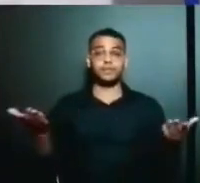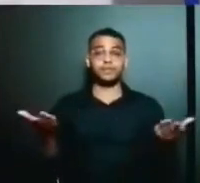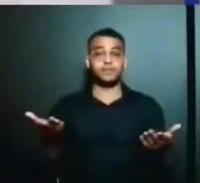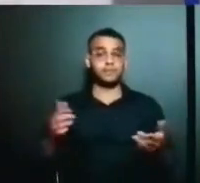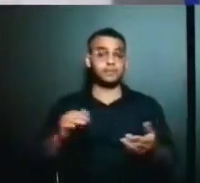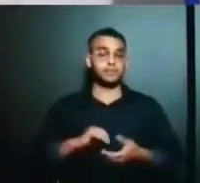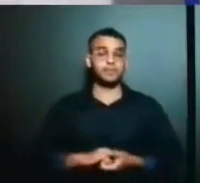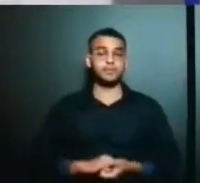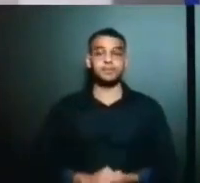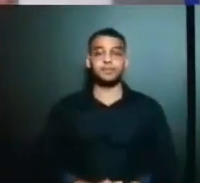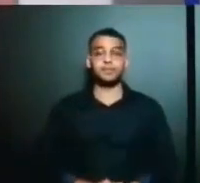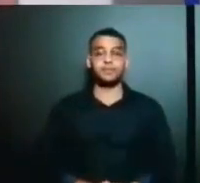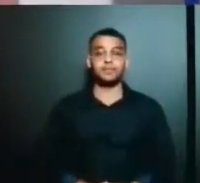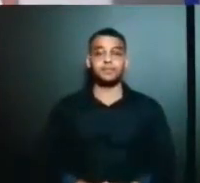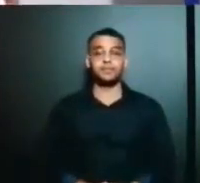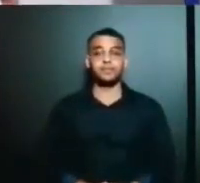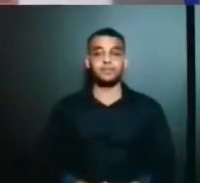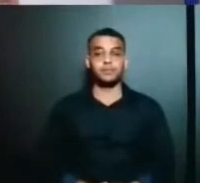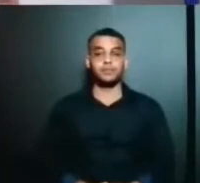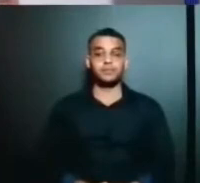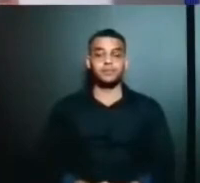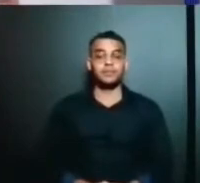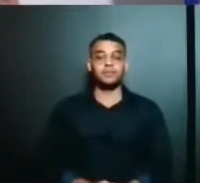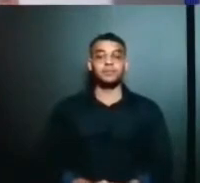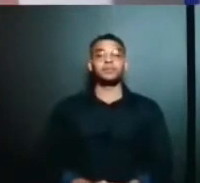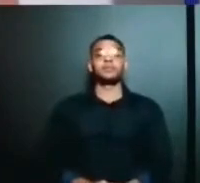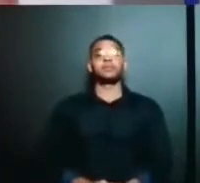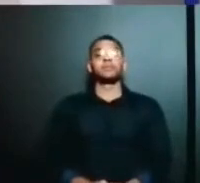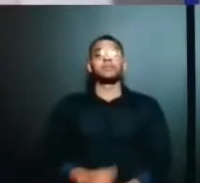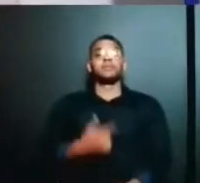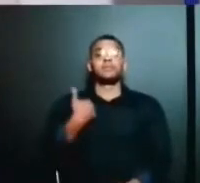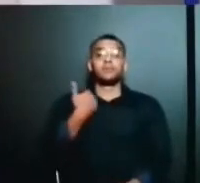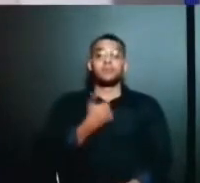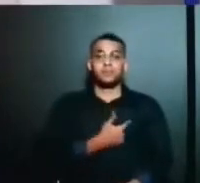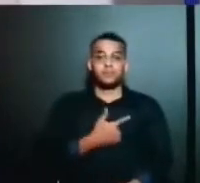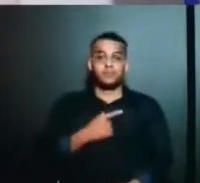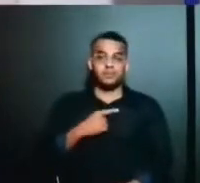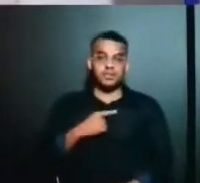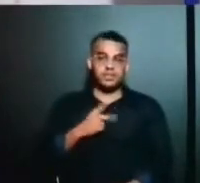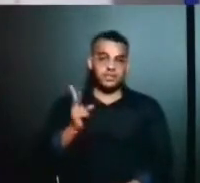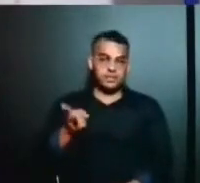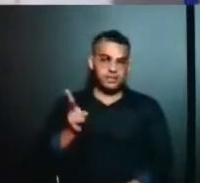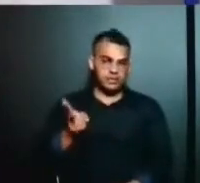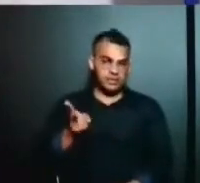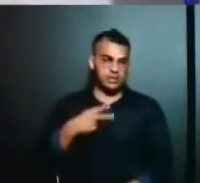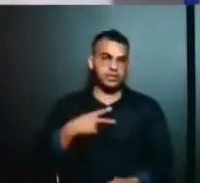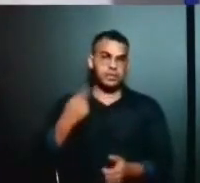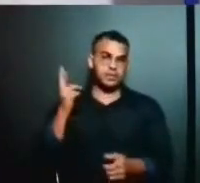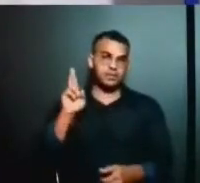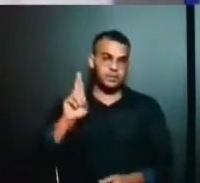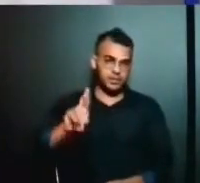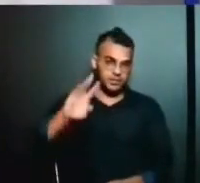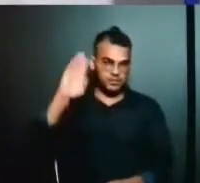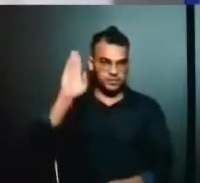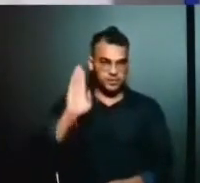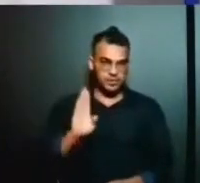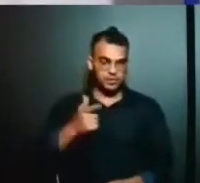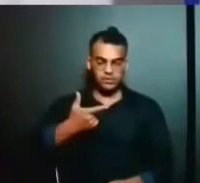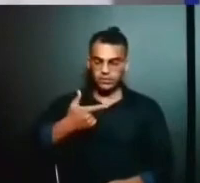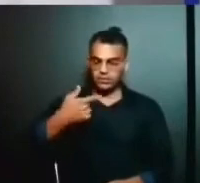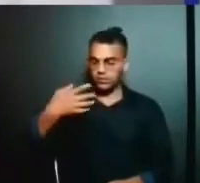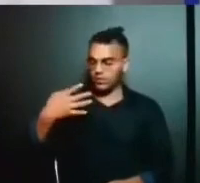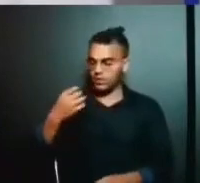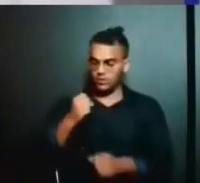feliz. A gente que carregou a bandeira do Brasil durante tantos anos, foram 24 anos, né, jogando